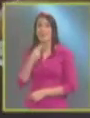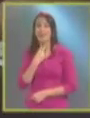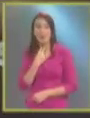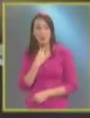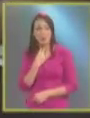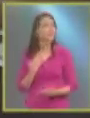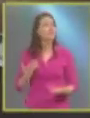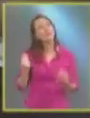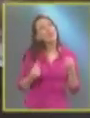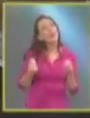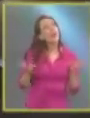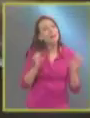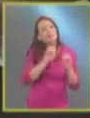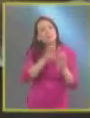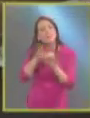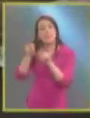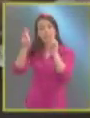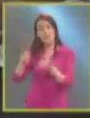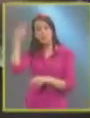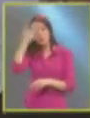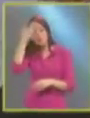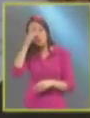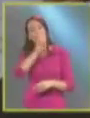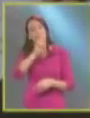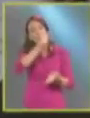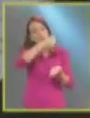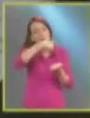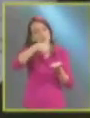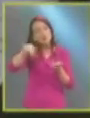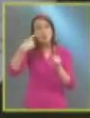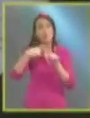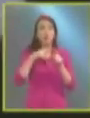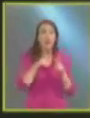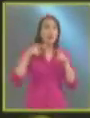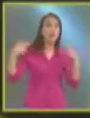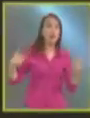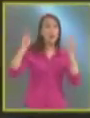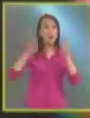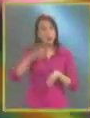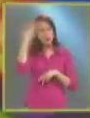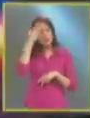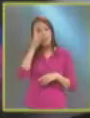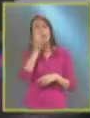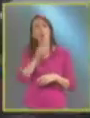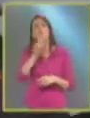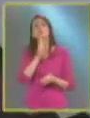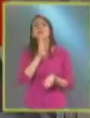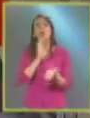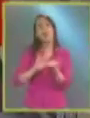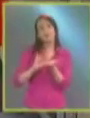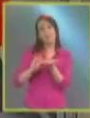iniciativa de ensinar os cegos a escreverem em letra cursiva, já que muitos deles só são alfabetizados no sistema